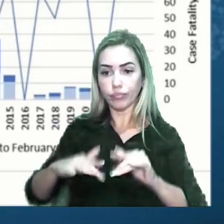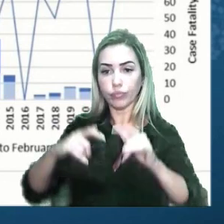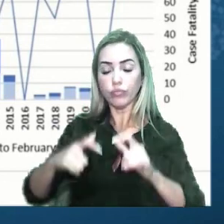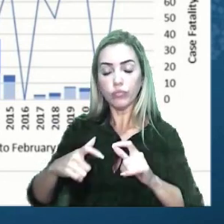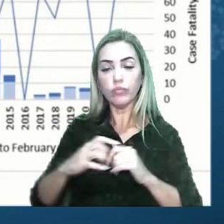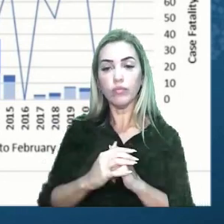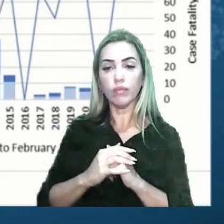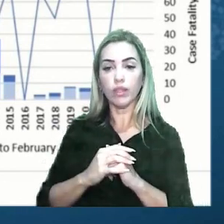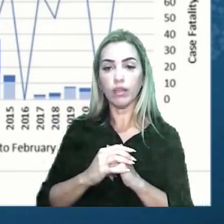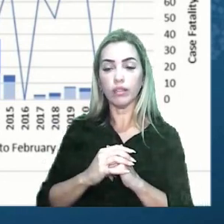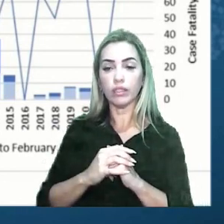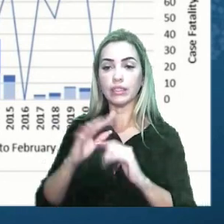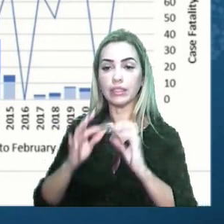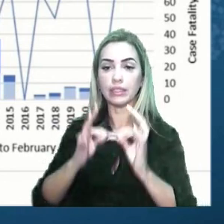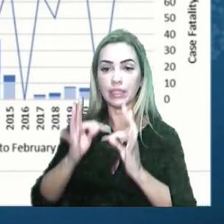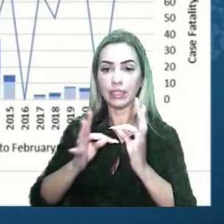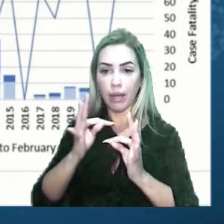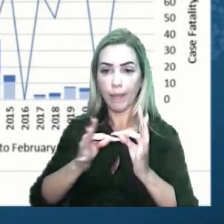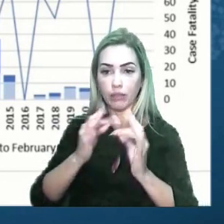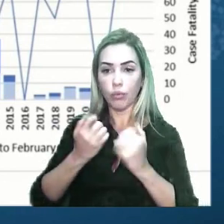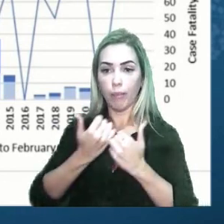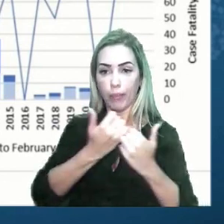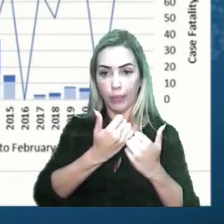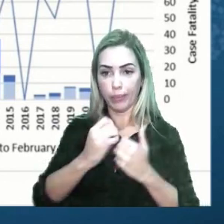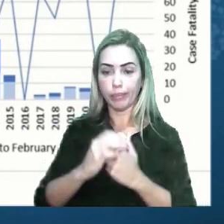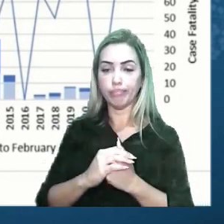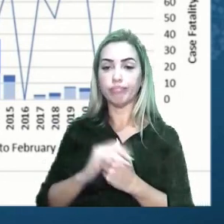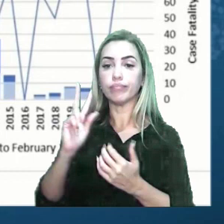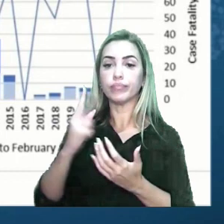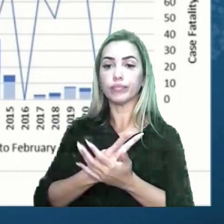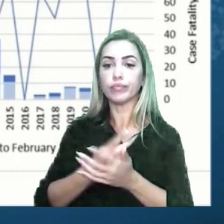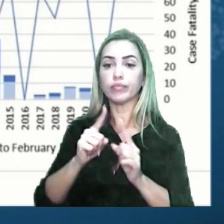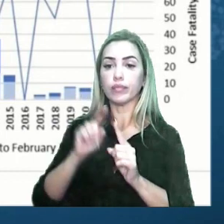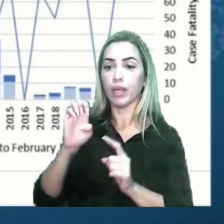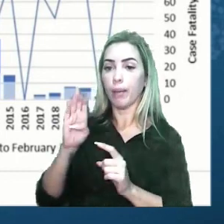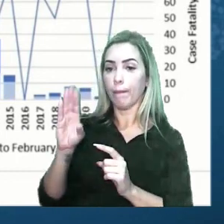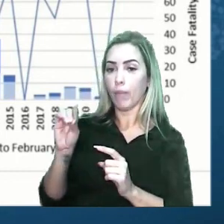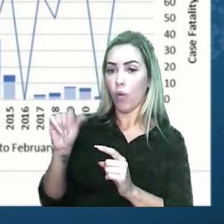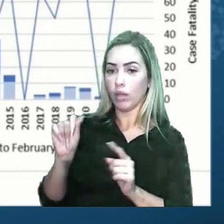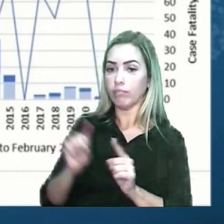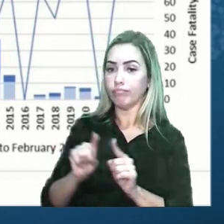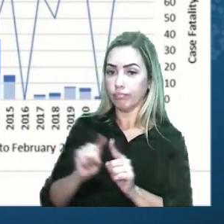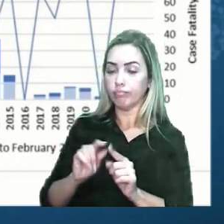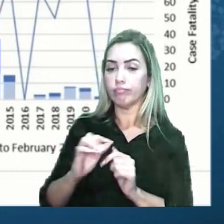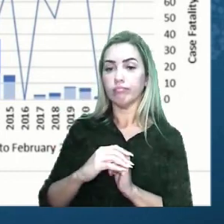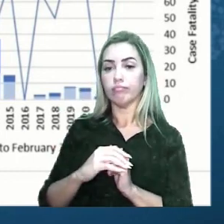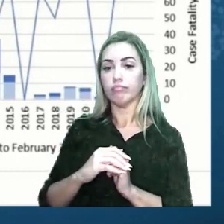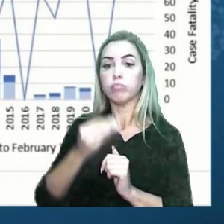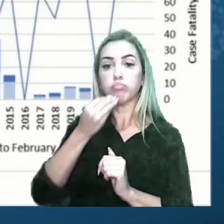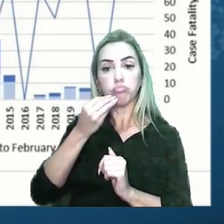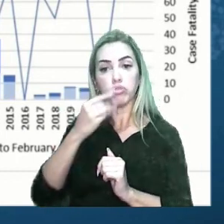um tratamento de apoio. Isso aconteceu com ebola também, e podia